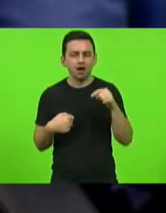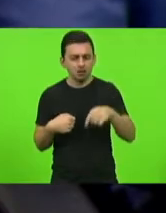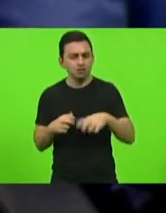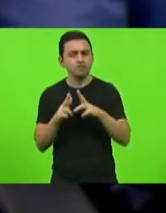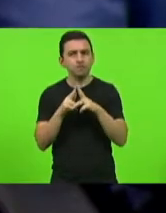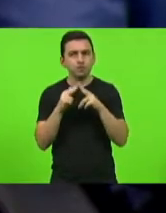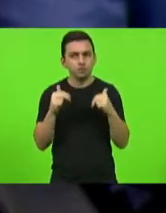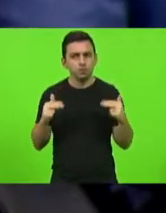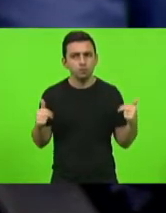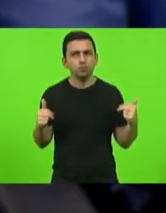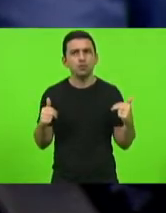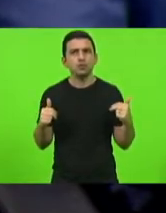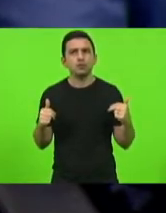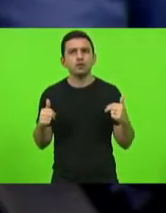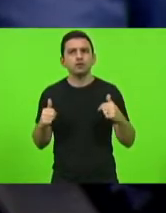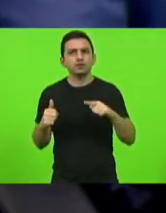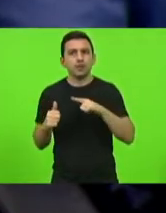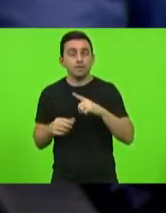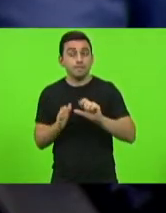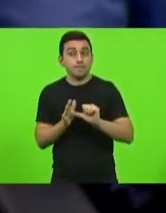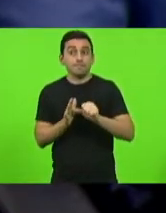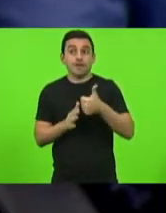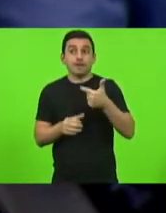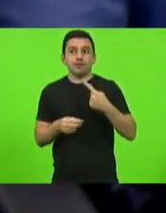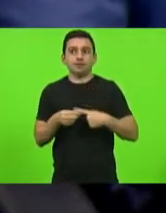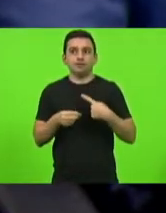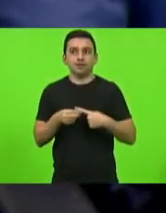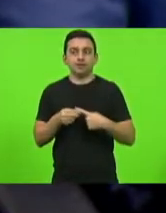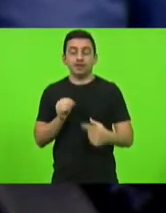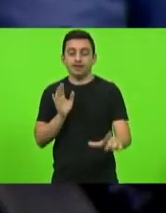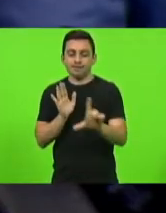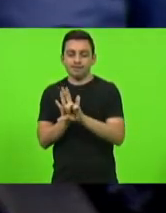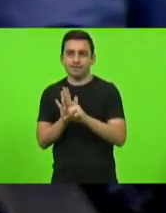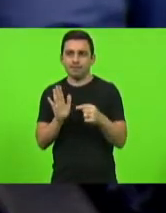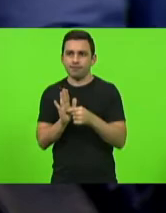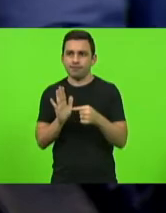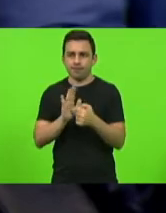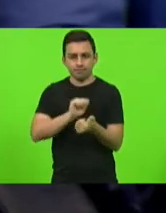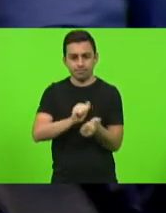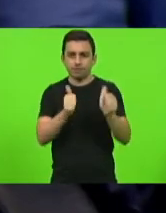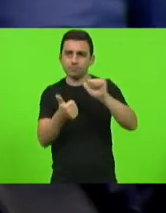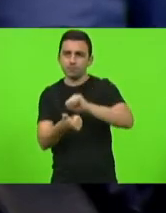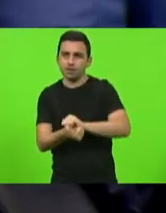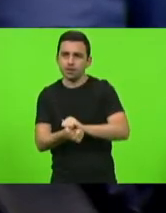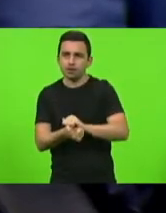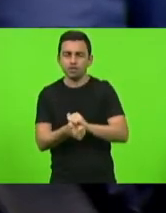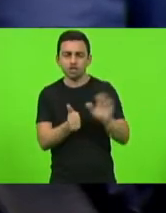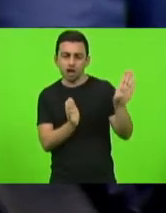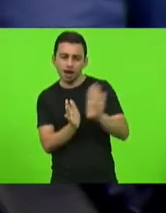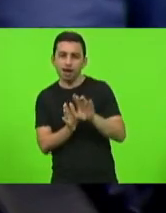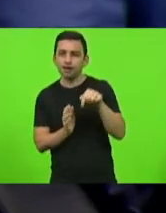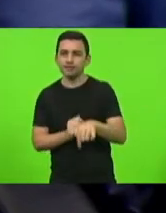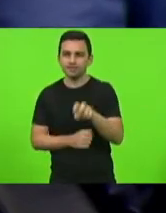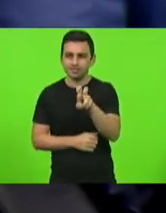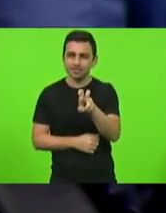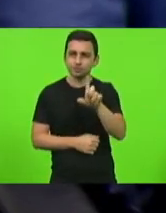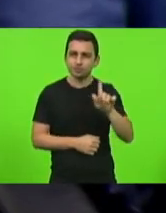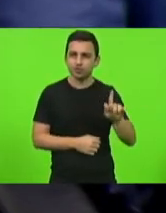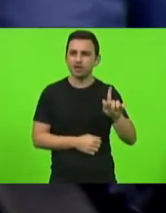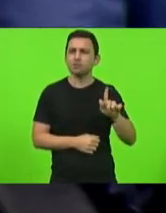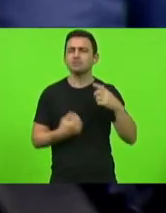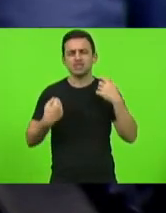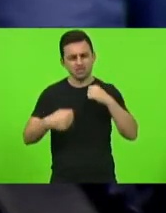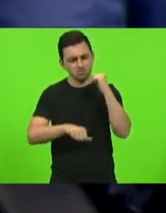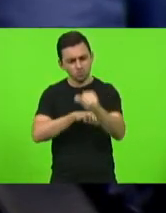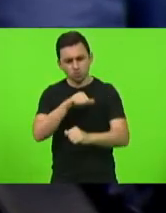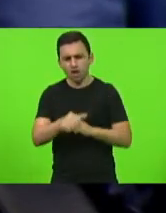Florianópolis, nós tivemos a primeira cidade onde a legislação foi adaptada para receber as antenas 5G. Essa alteração tem que ser feita